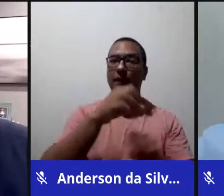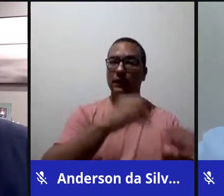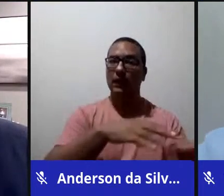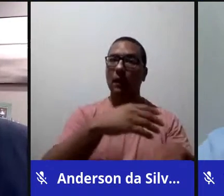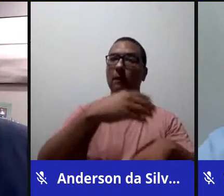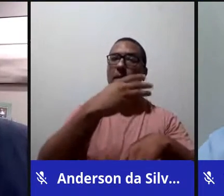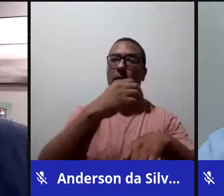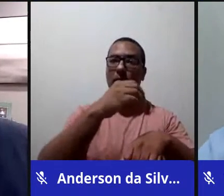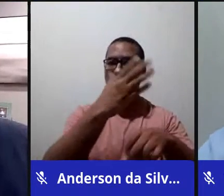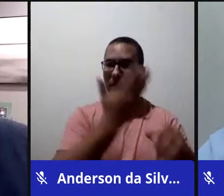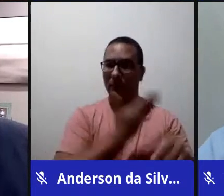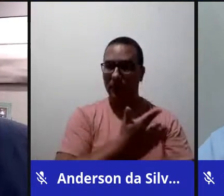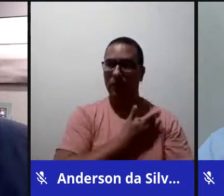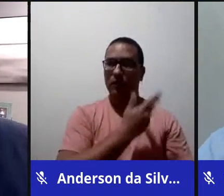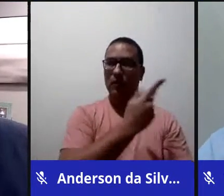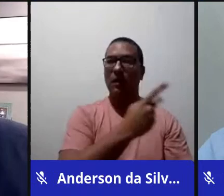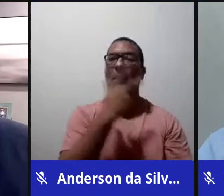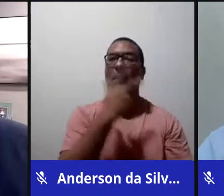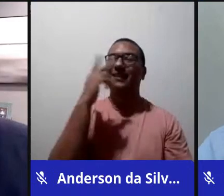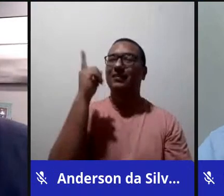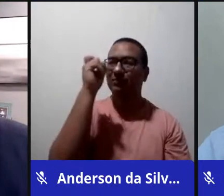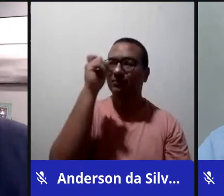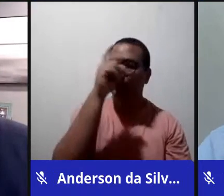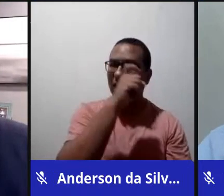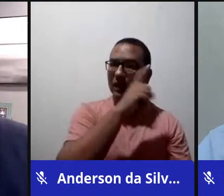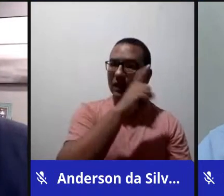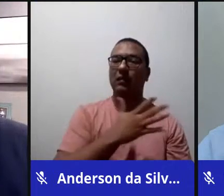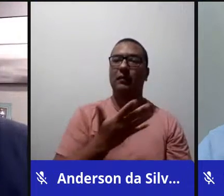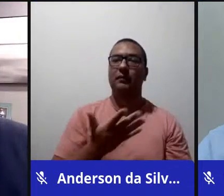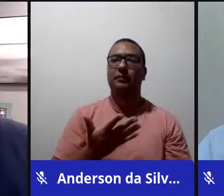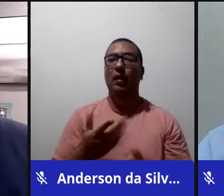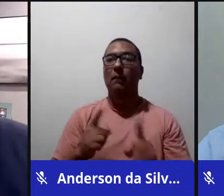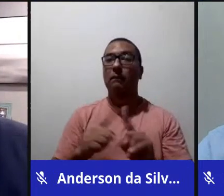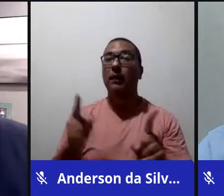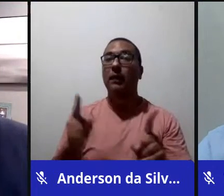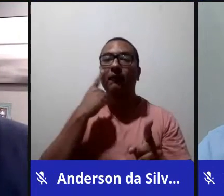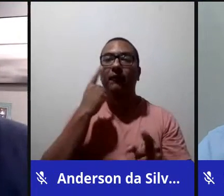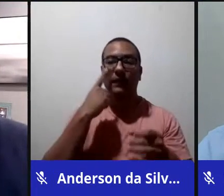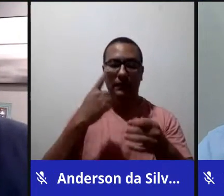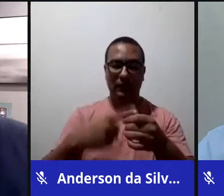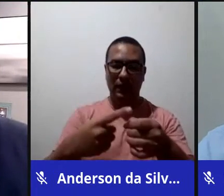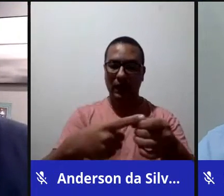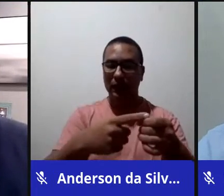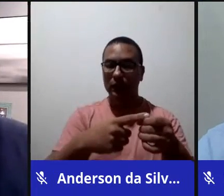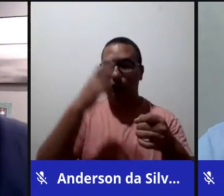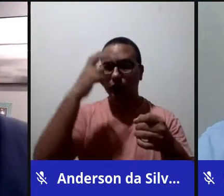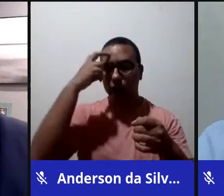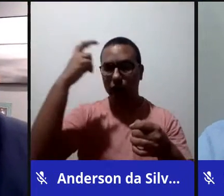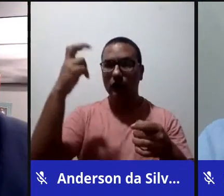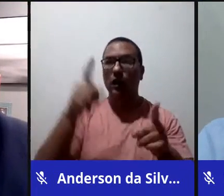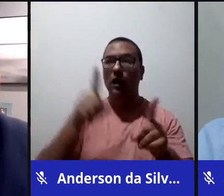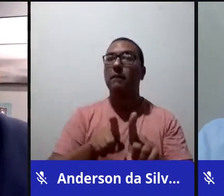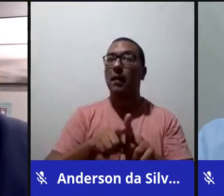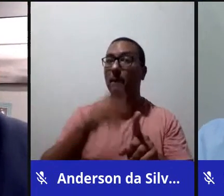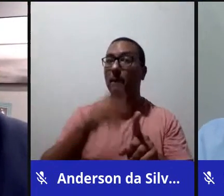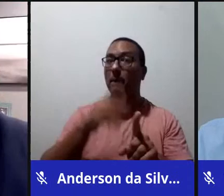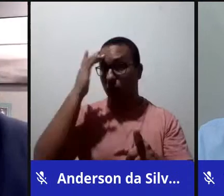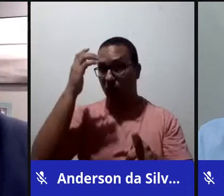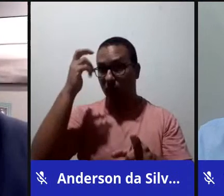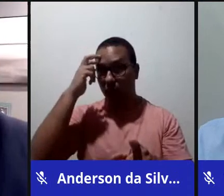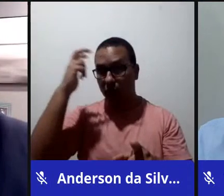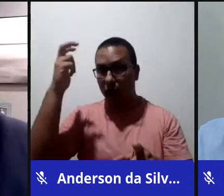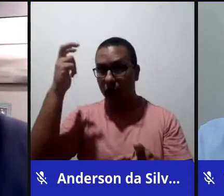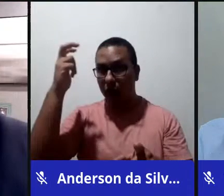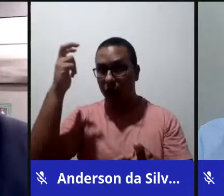para os colegas dele. Então, eu sei que às vezes é difícil, mas se a gente quer cidades inteligentes, humanos mais inteligentes, a gente tem que começar a